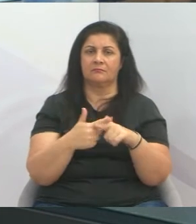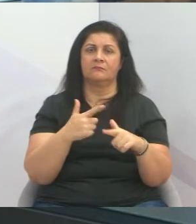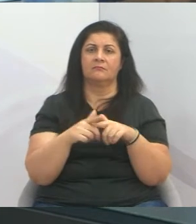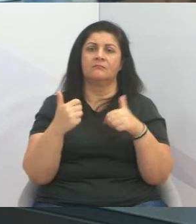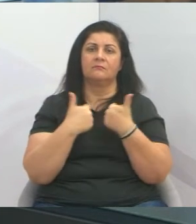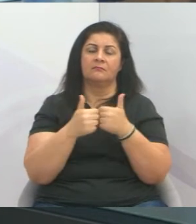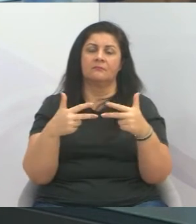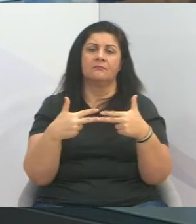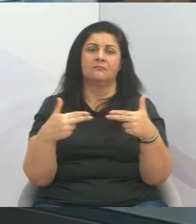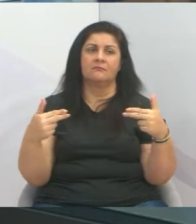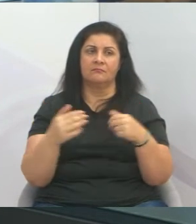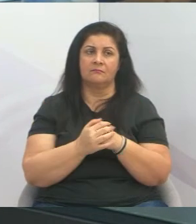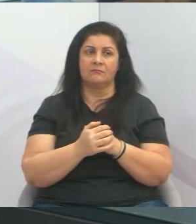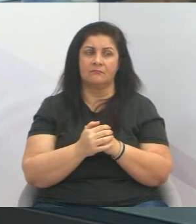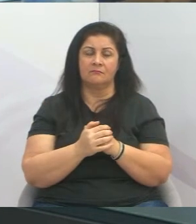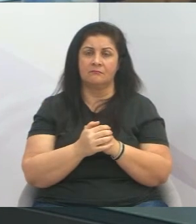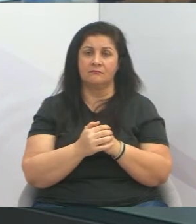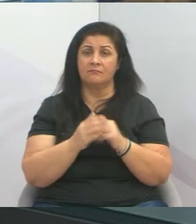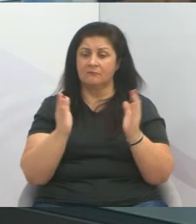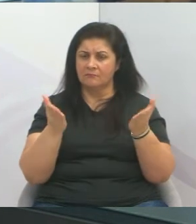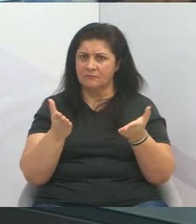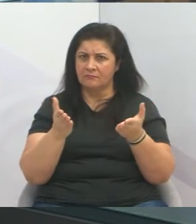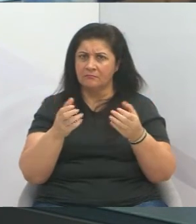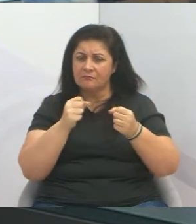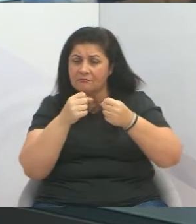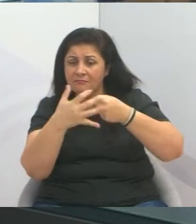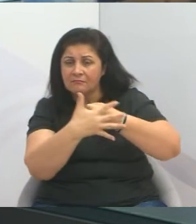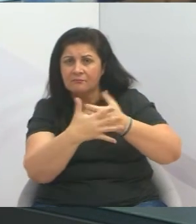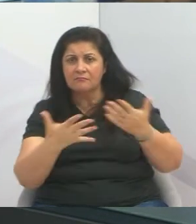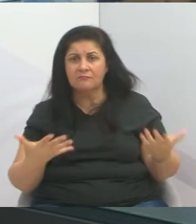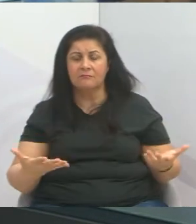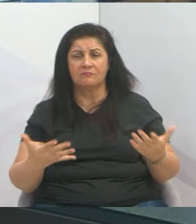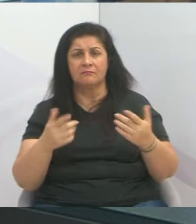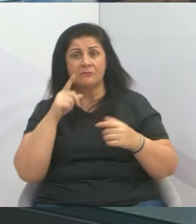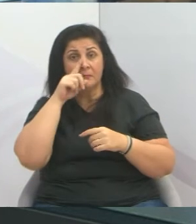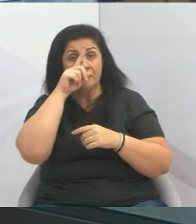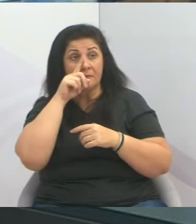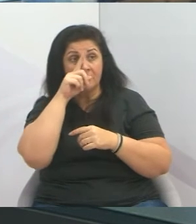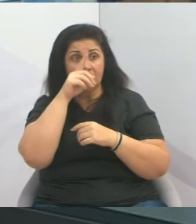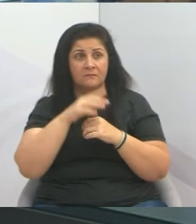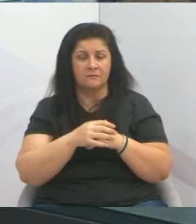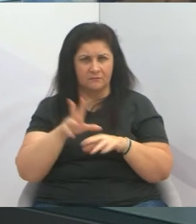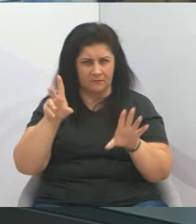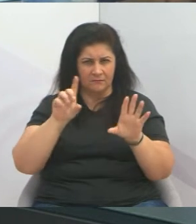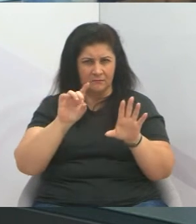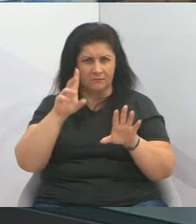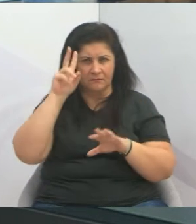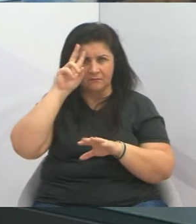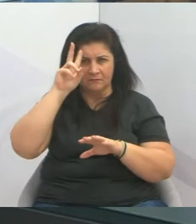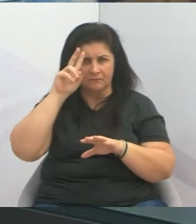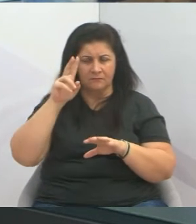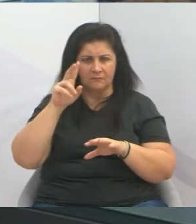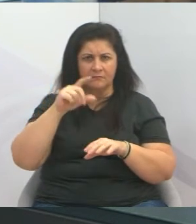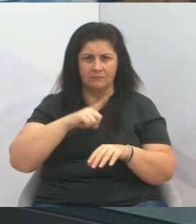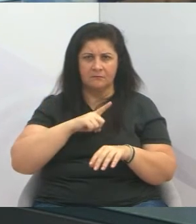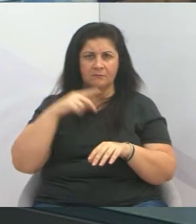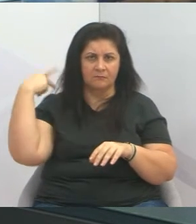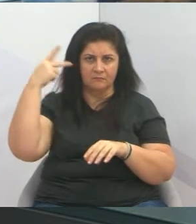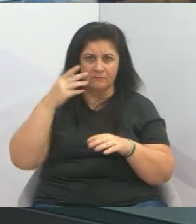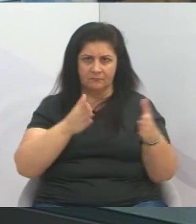transporte público e especial durante a pandemia Só Lembrança os vereadores que alguns aqui faziam parte da legislatura passada